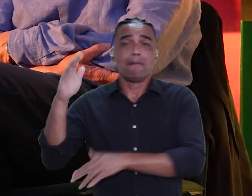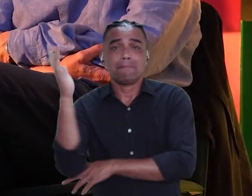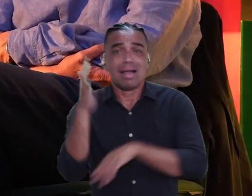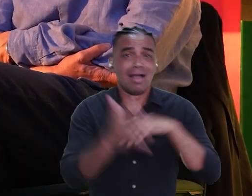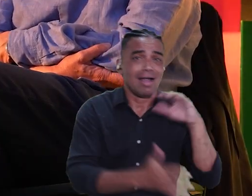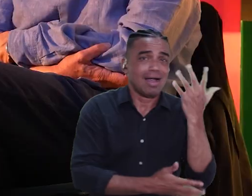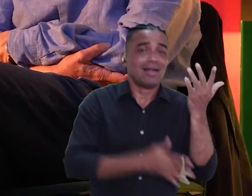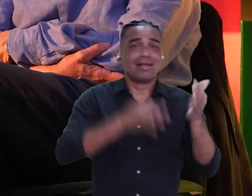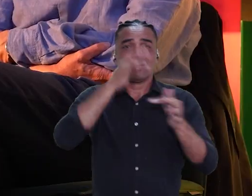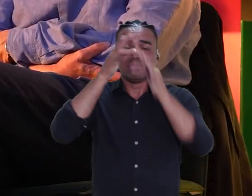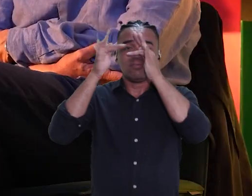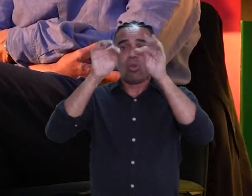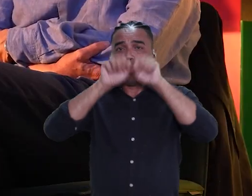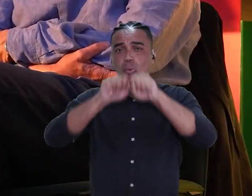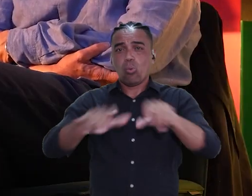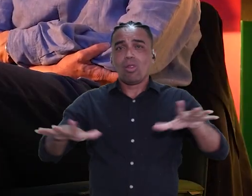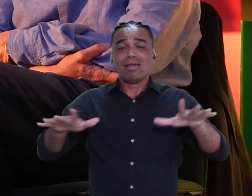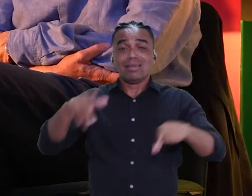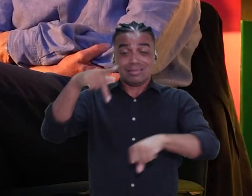pedra, né?